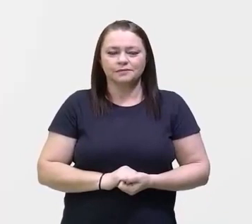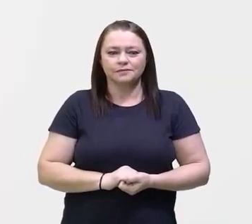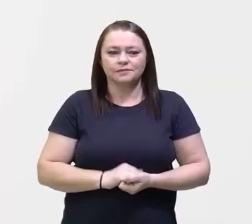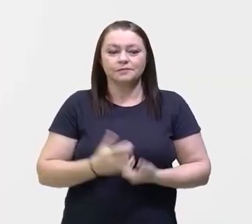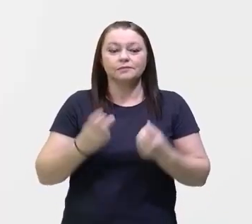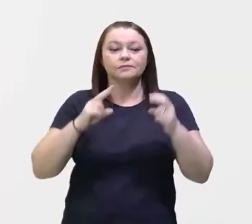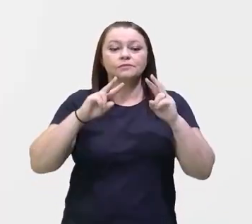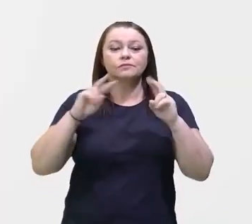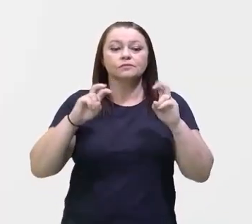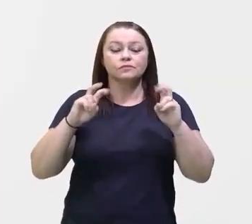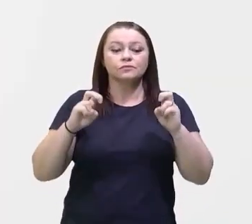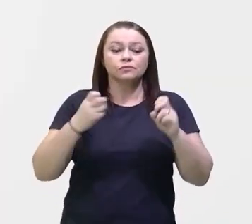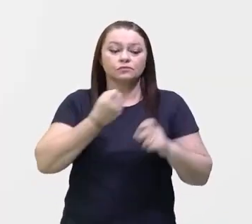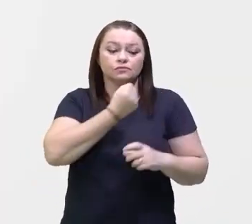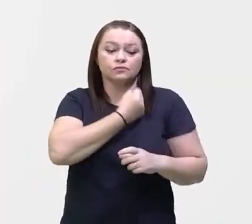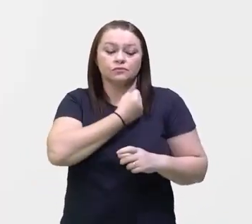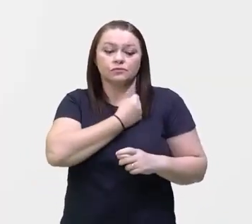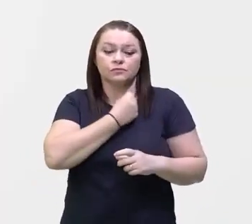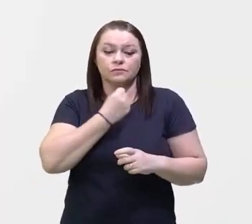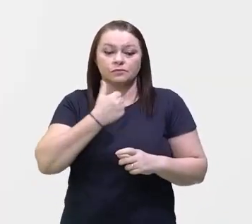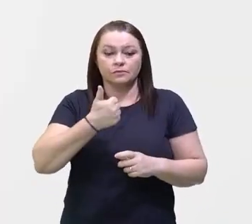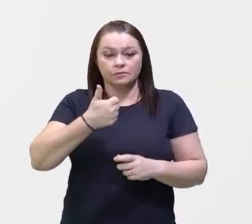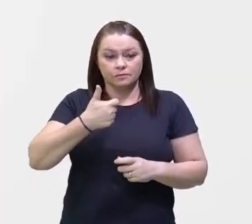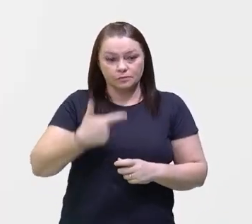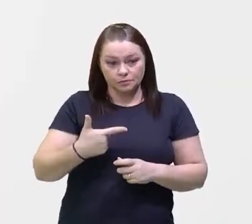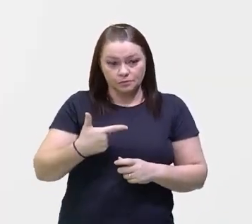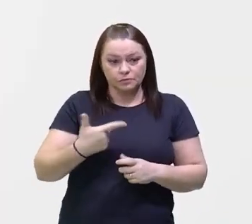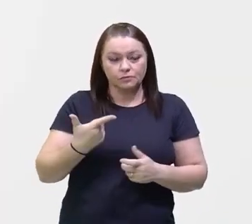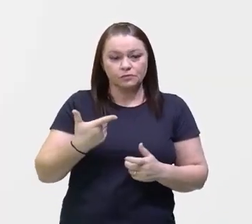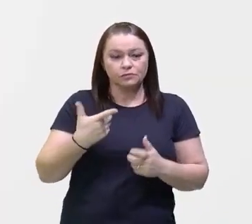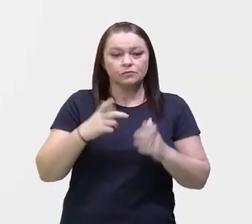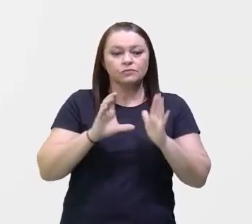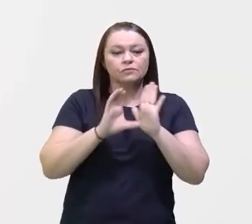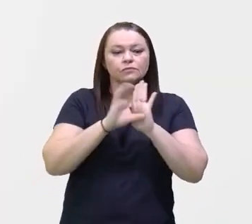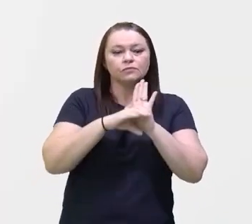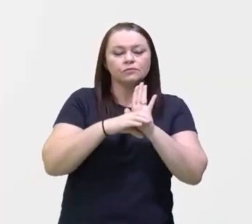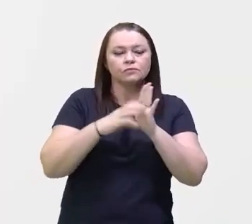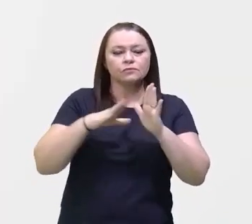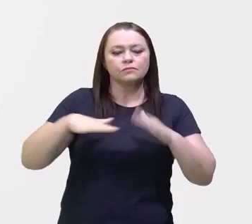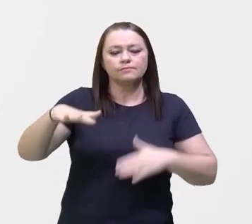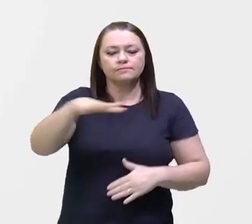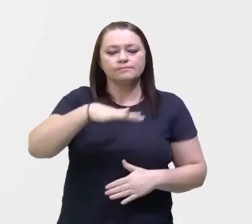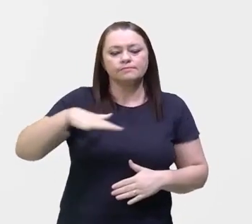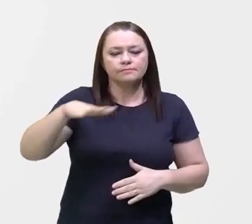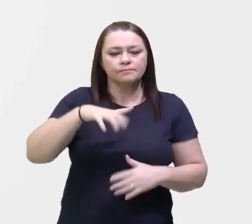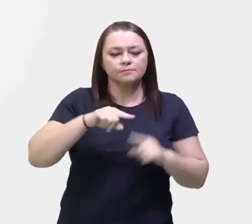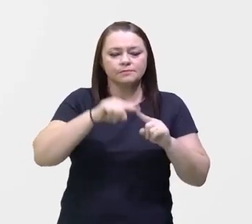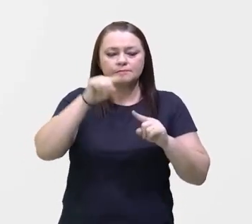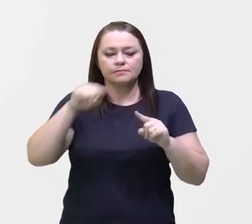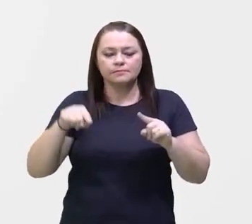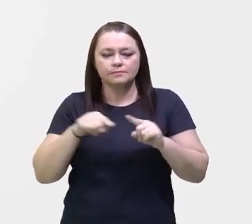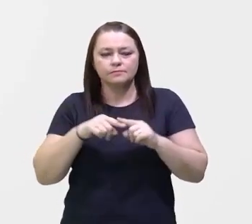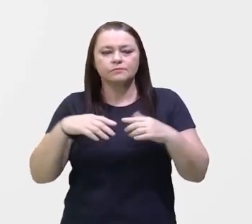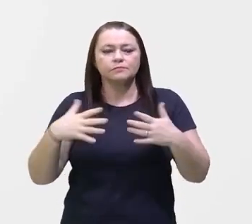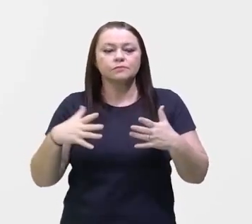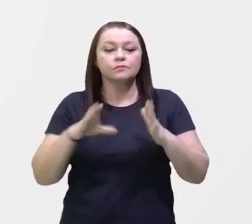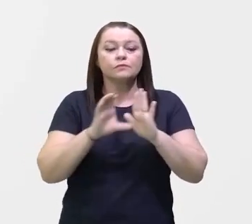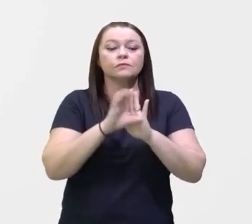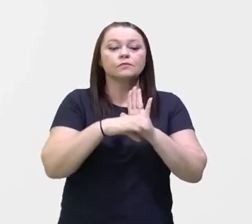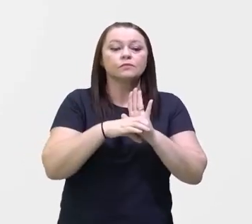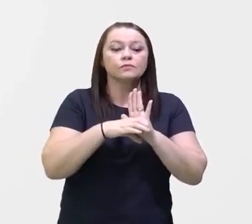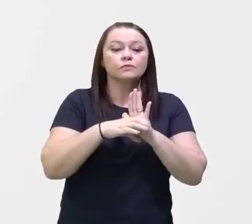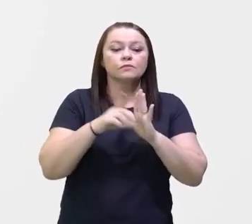Então, a aula de número 12, o eixo, espaço e forma. E qual é o nosso conteúdo?